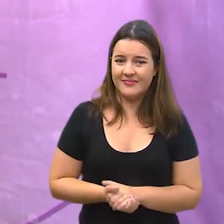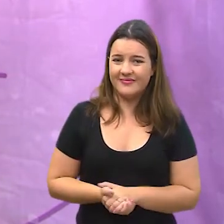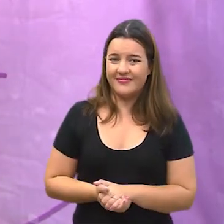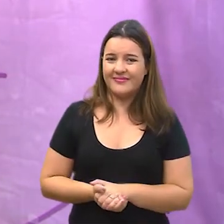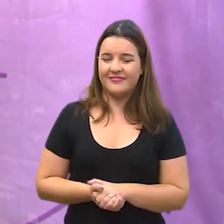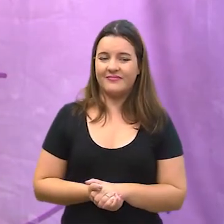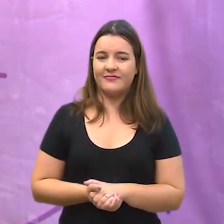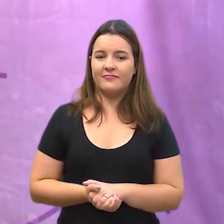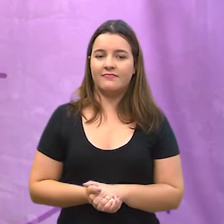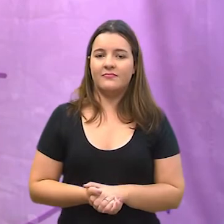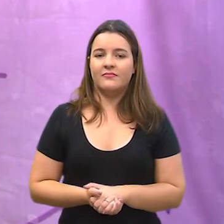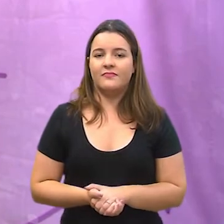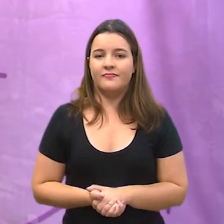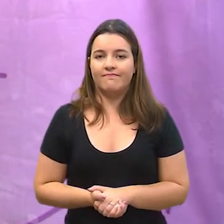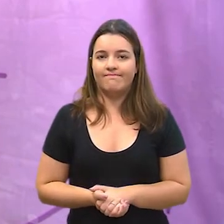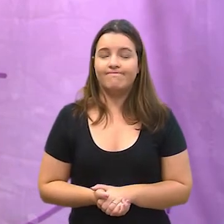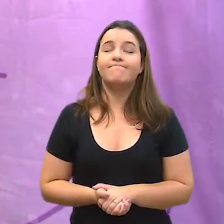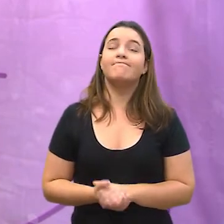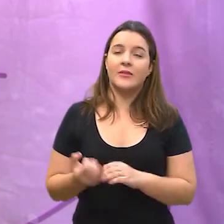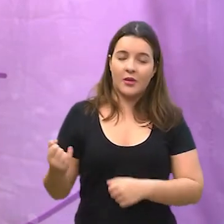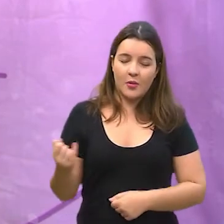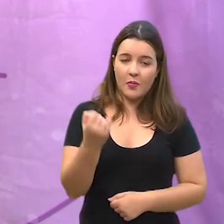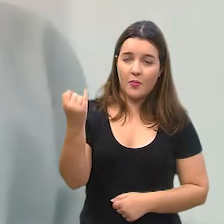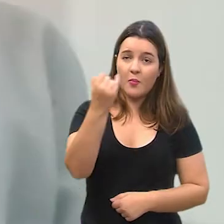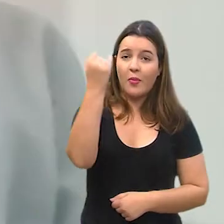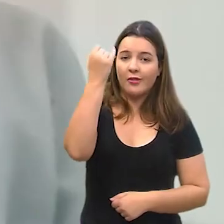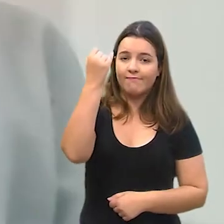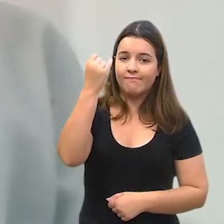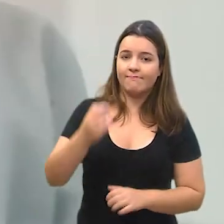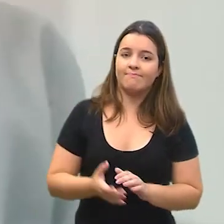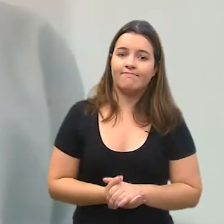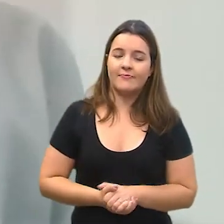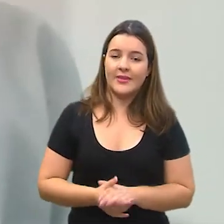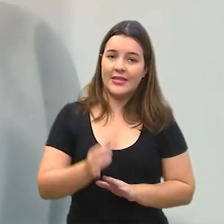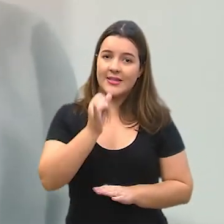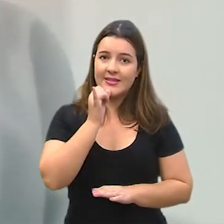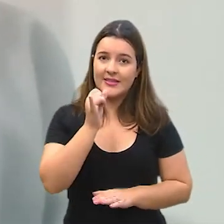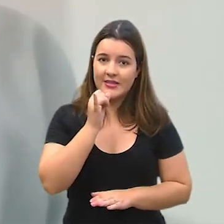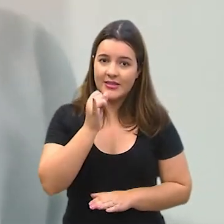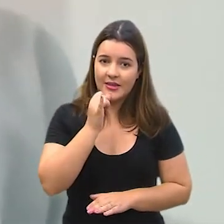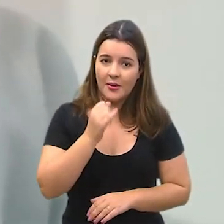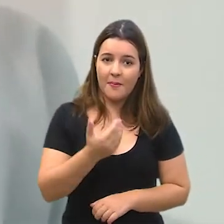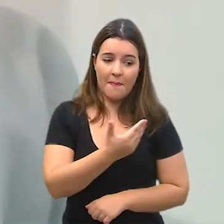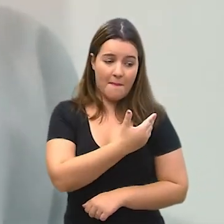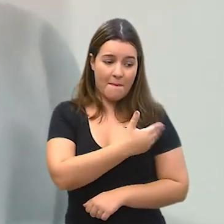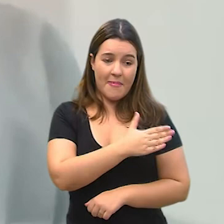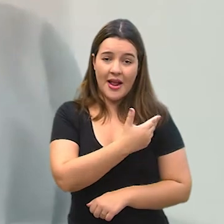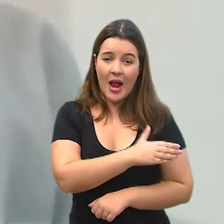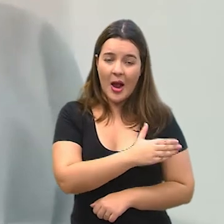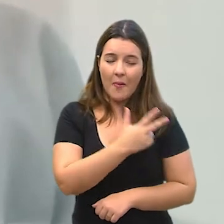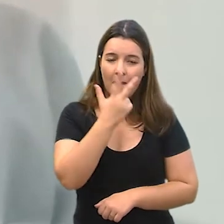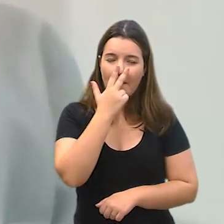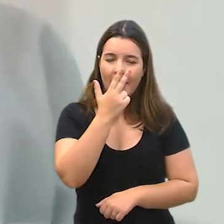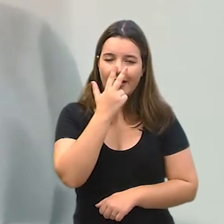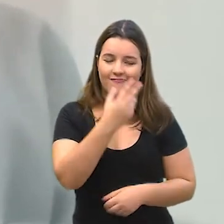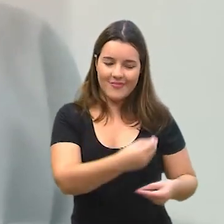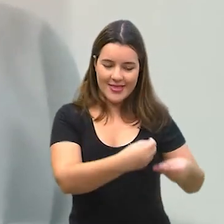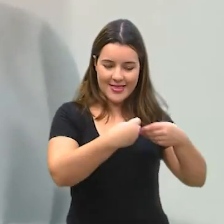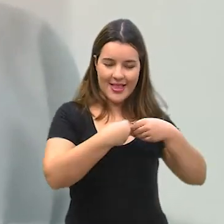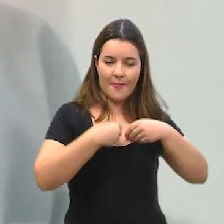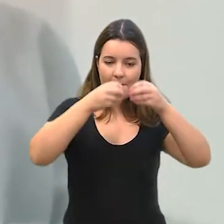infecção sem a pessoa estar tratada, o risco de evoluir para a AIDS, para a doença, vai aumentando,